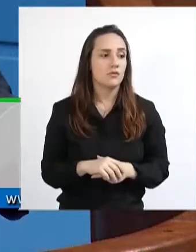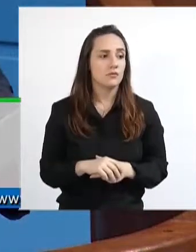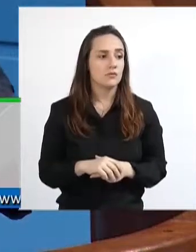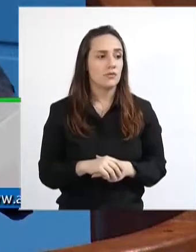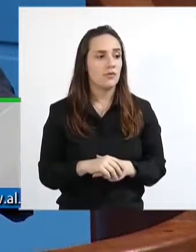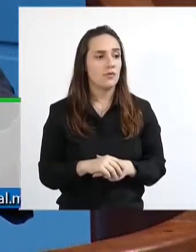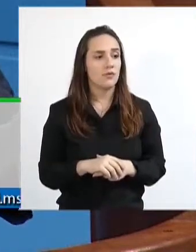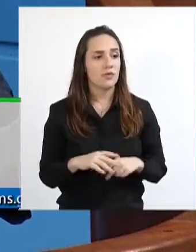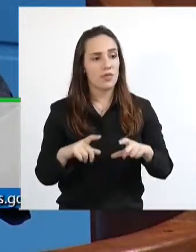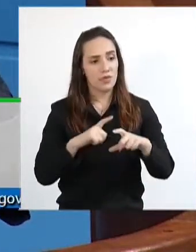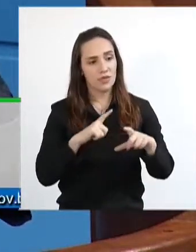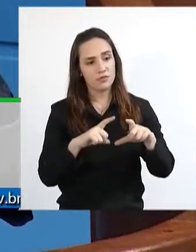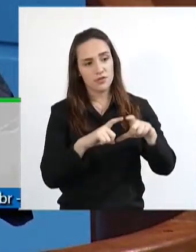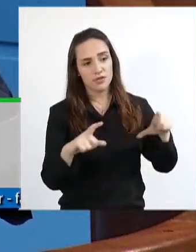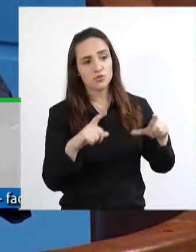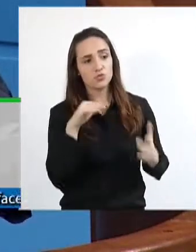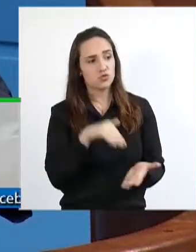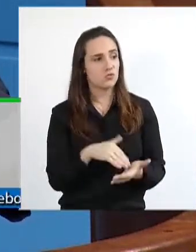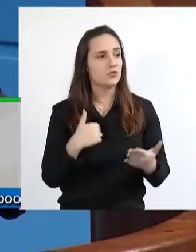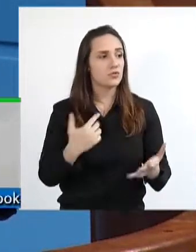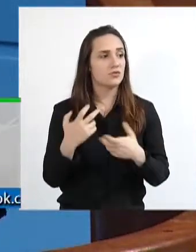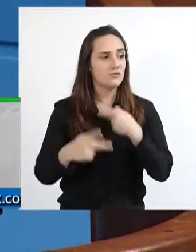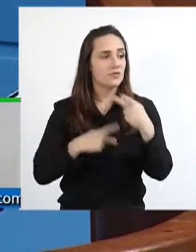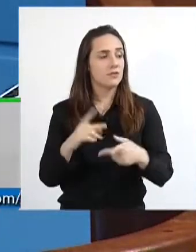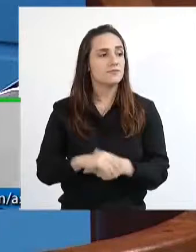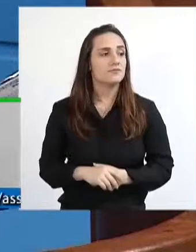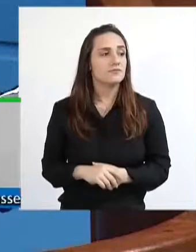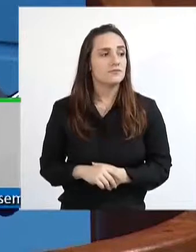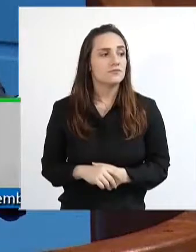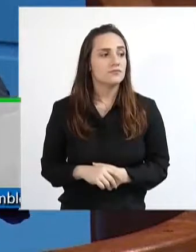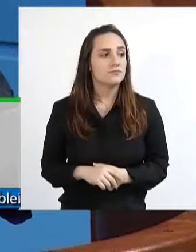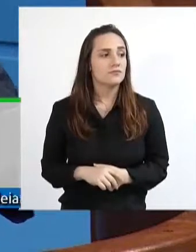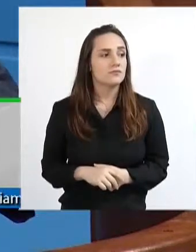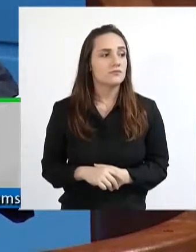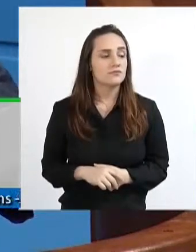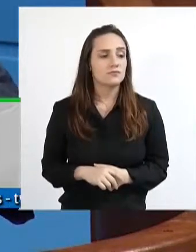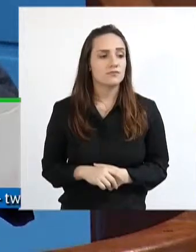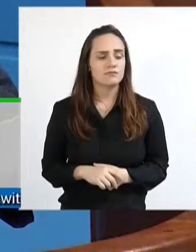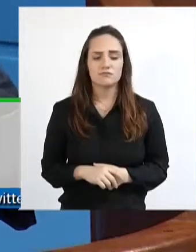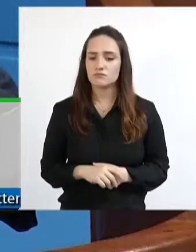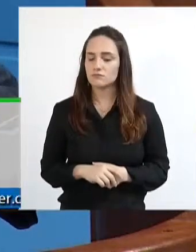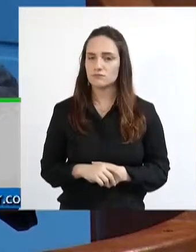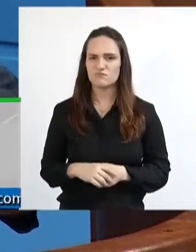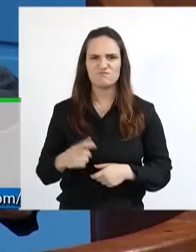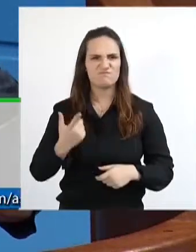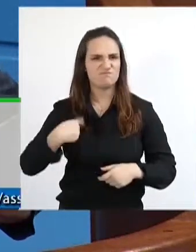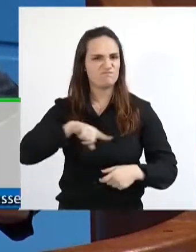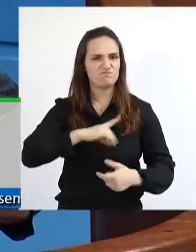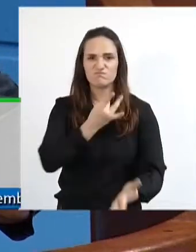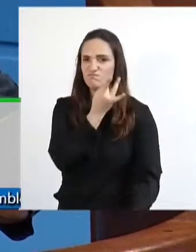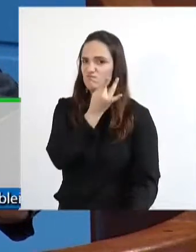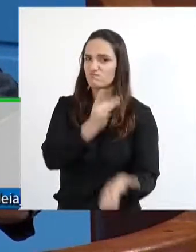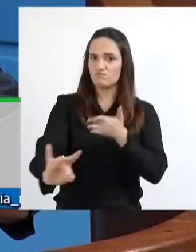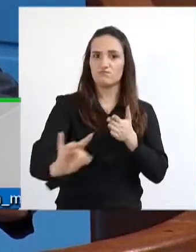de ler aqui um trecho da carta e vou partir para o último parágrafo. Manifestamos